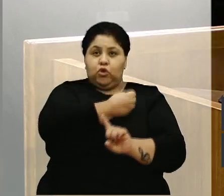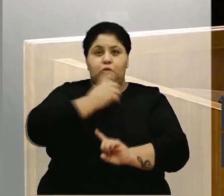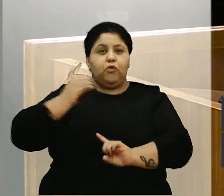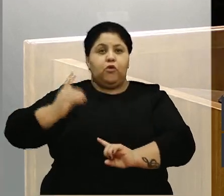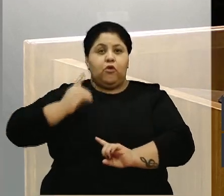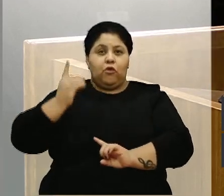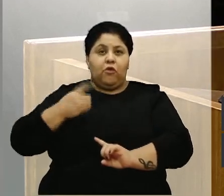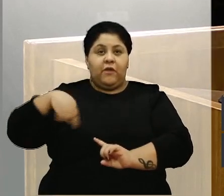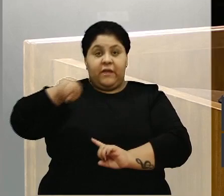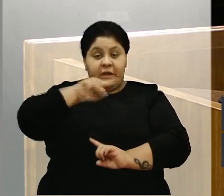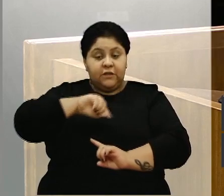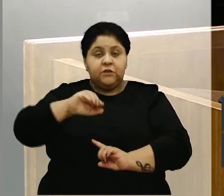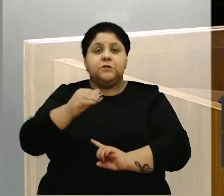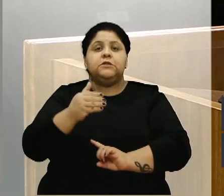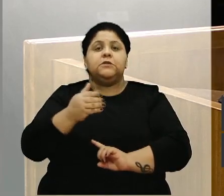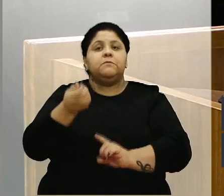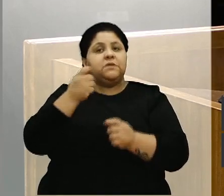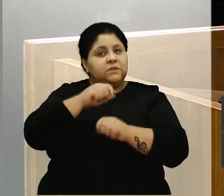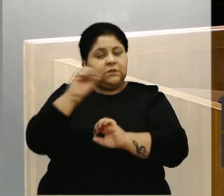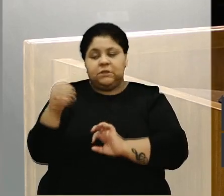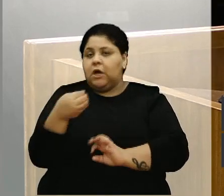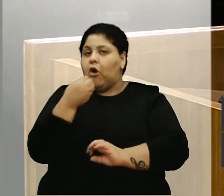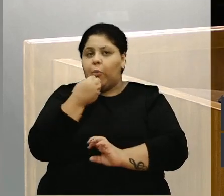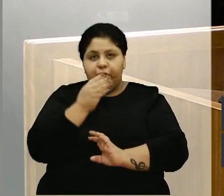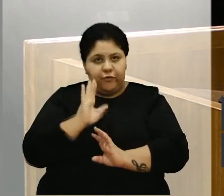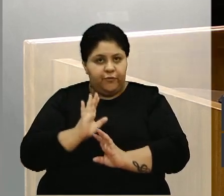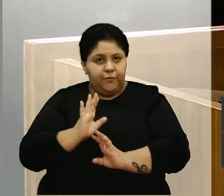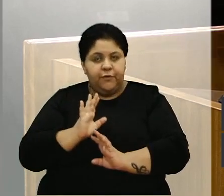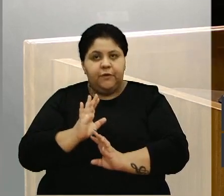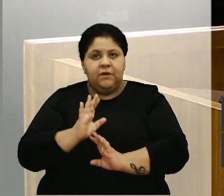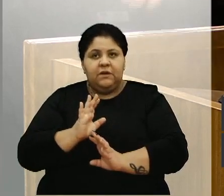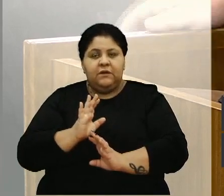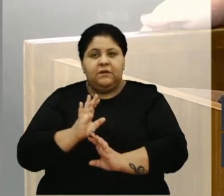gente precisa, com certeza,